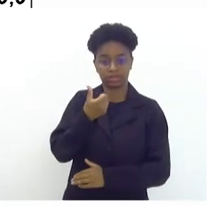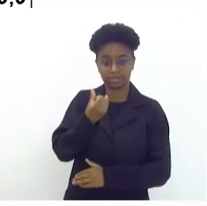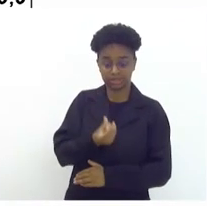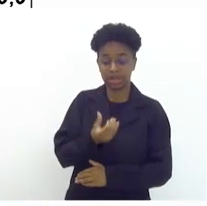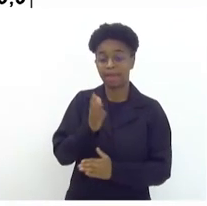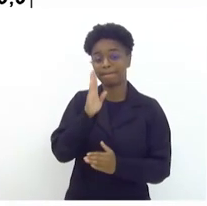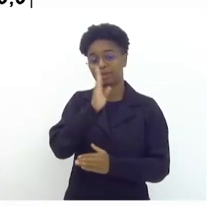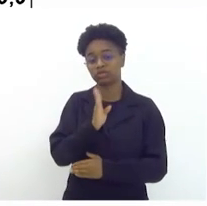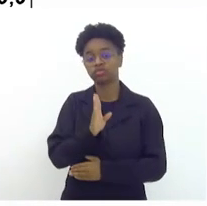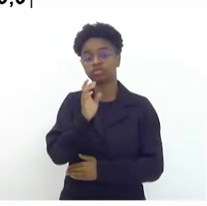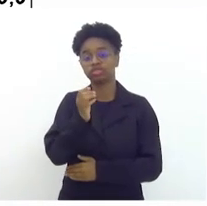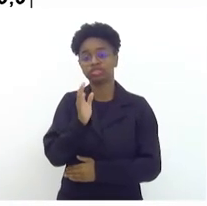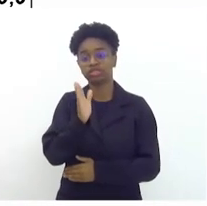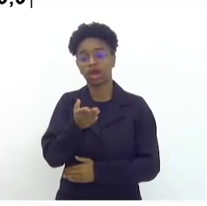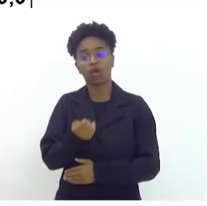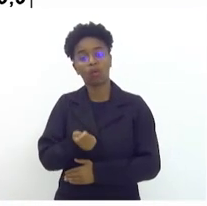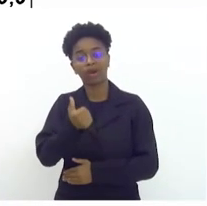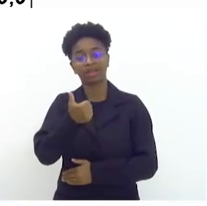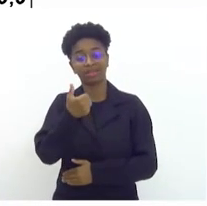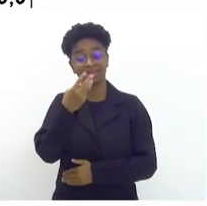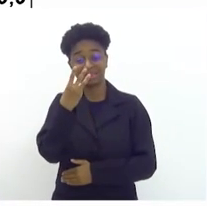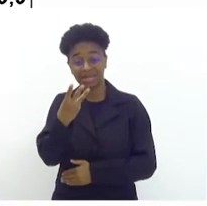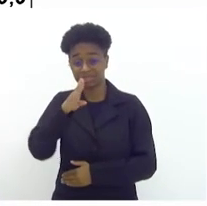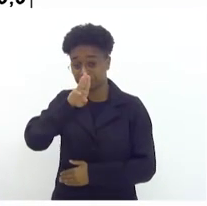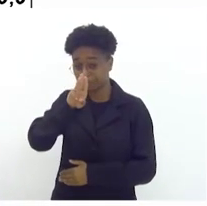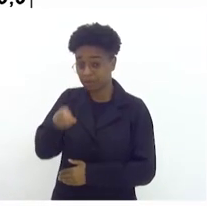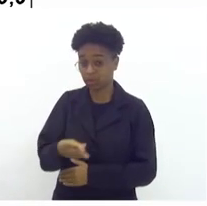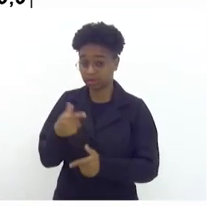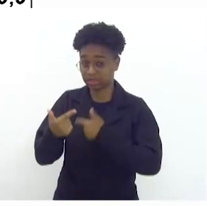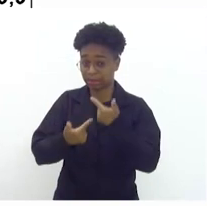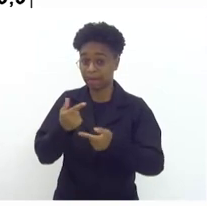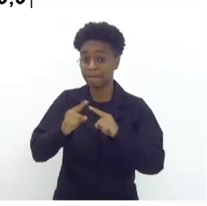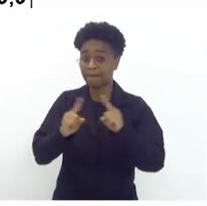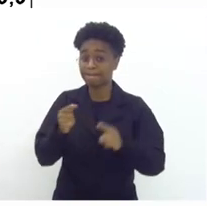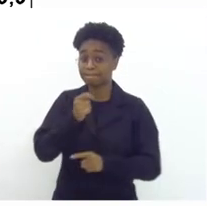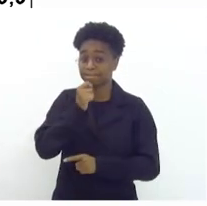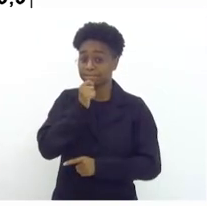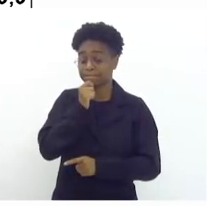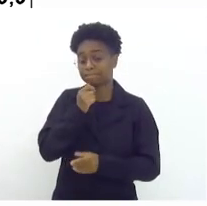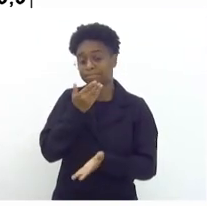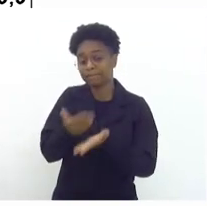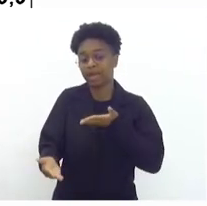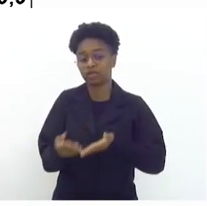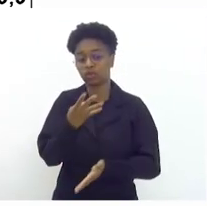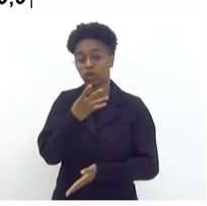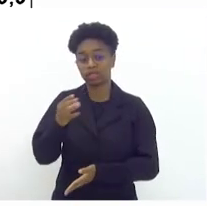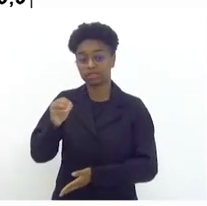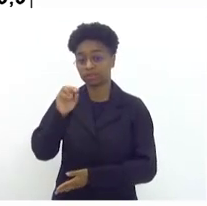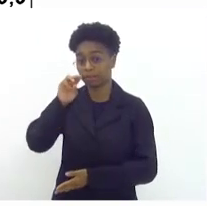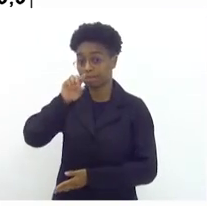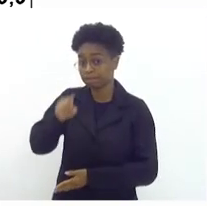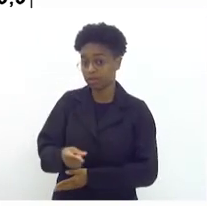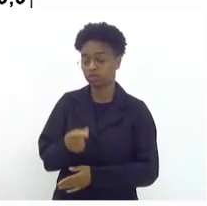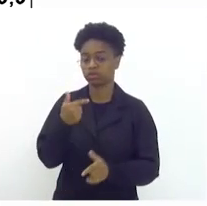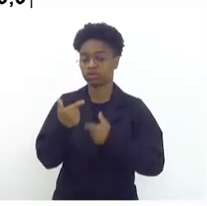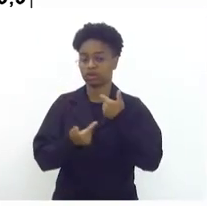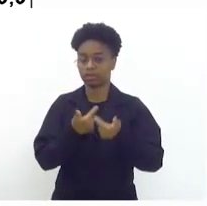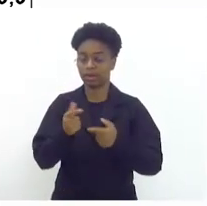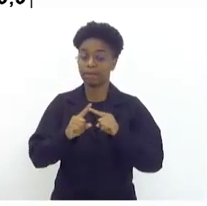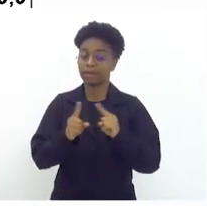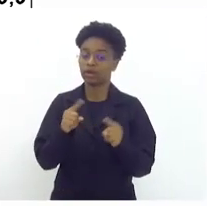jogou Quase também melhor de empregos Nós ainda estamos com a perda de quase 400 mil 400 mil empregos então a gente